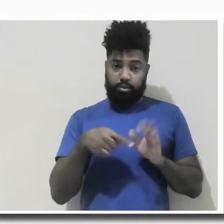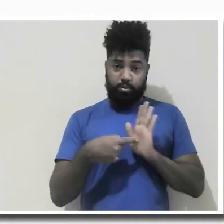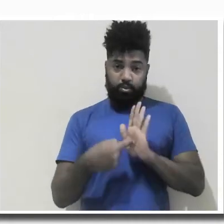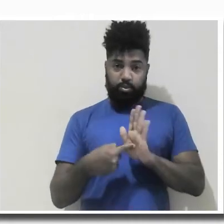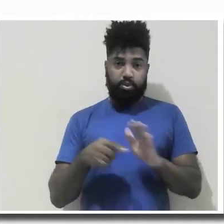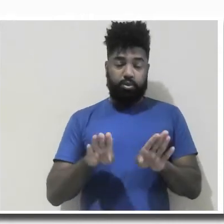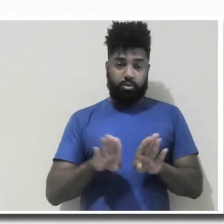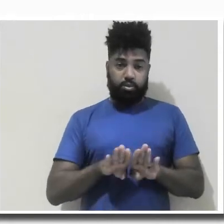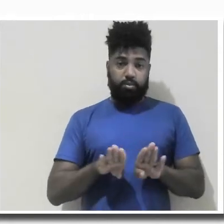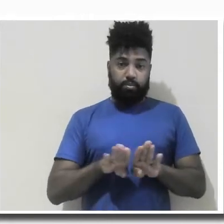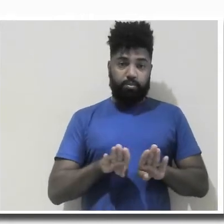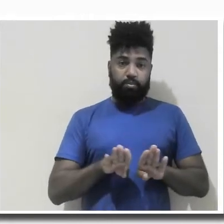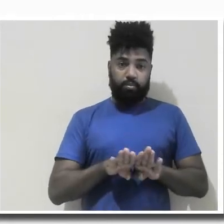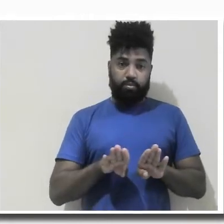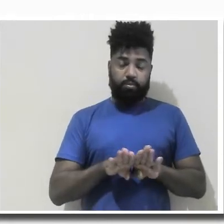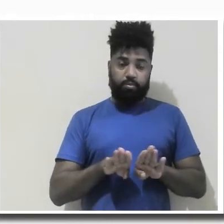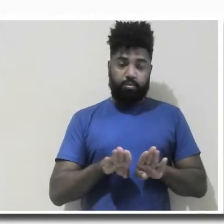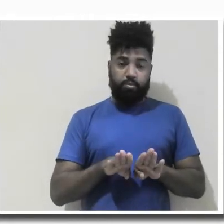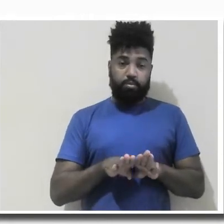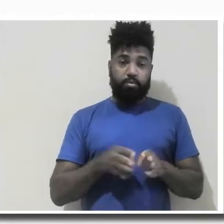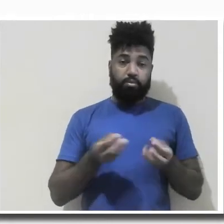exemplo,